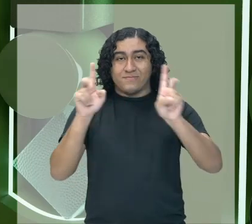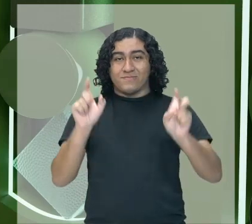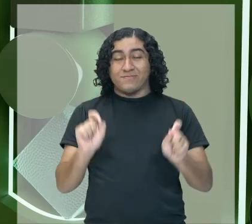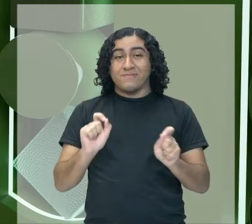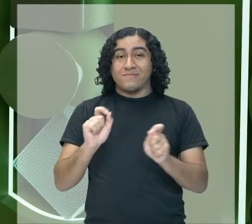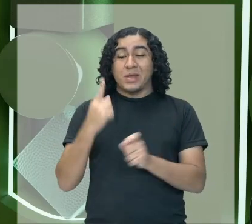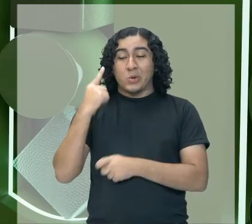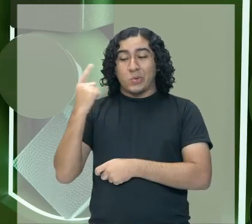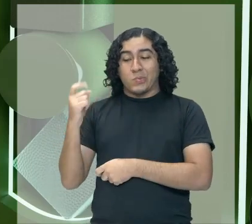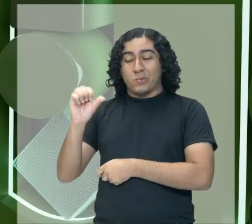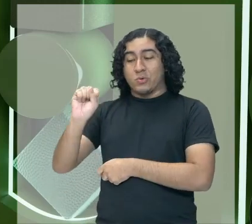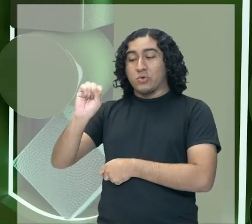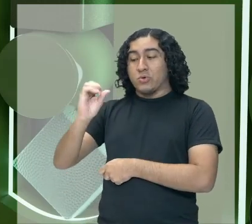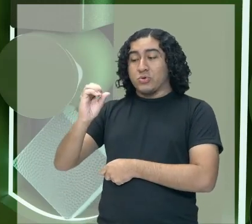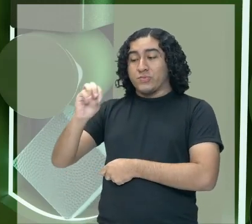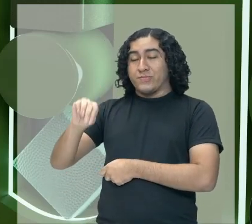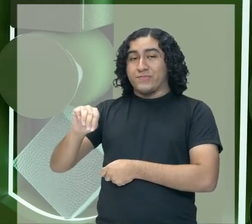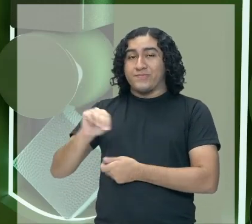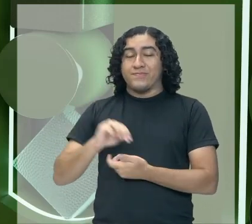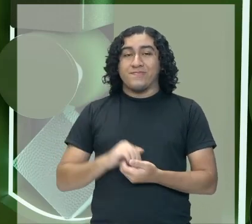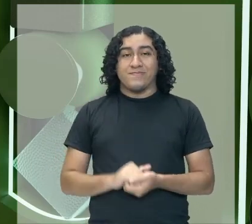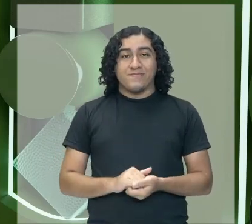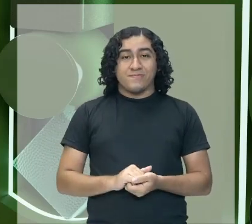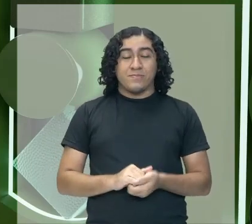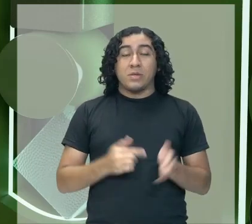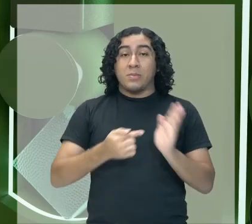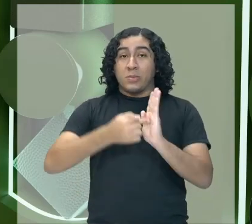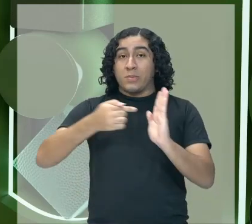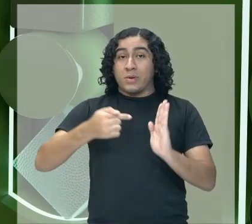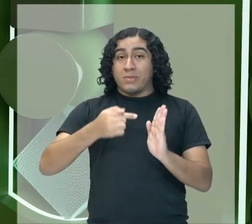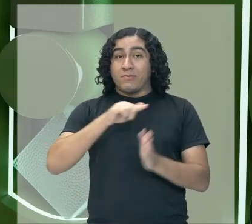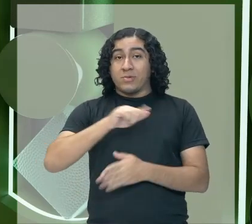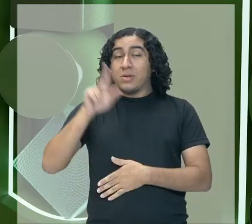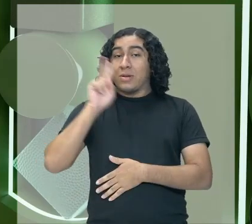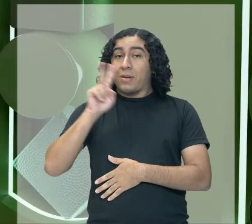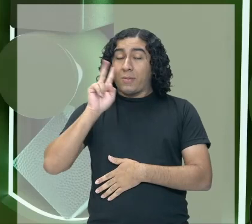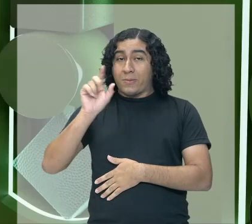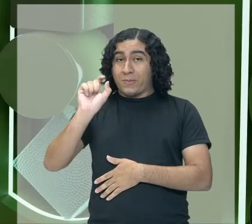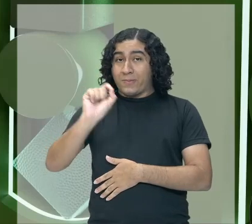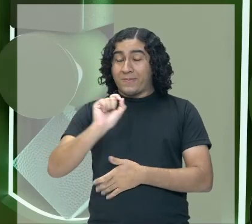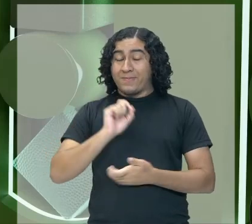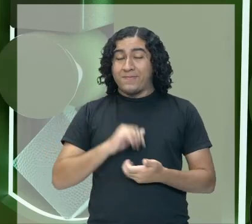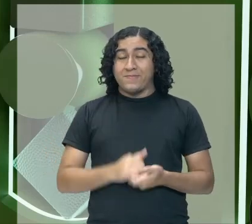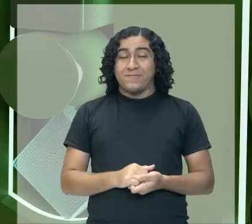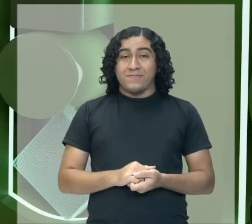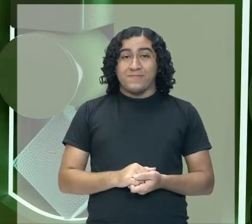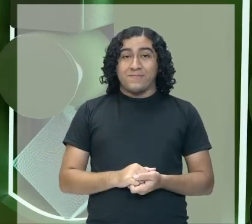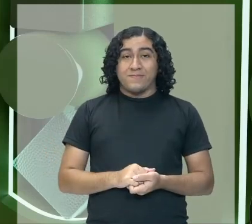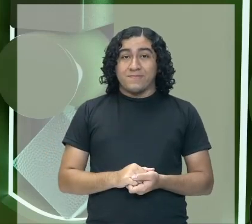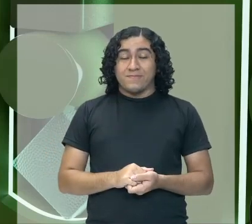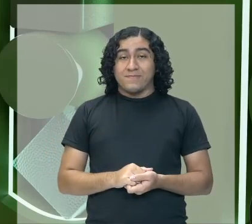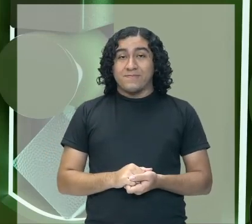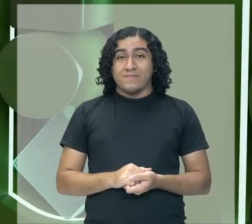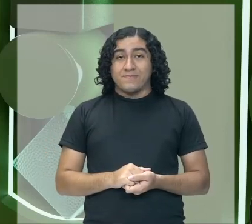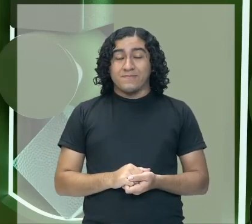som Então primeiramente a gente vai relembrar para você o seguinte as ondas